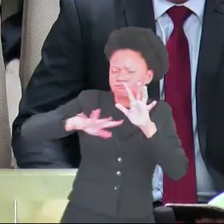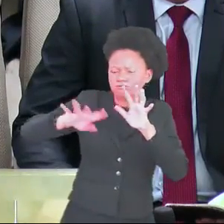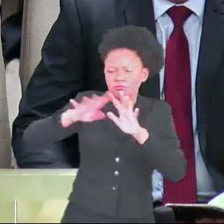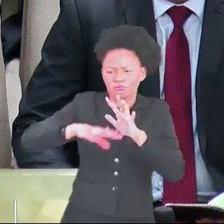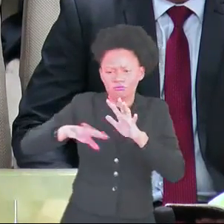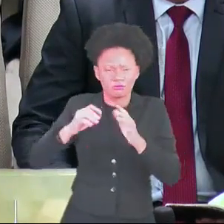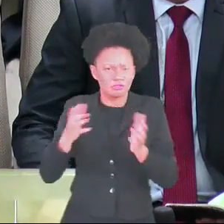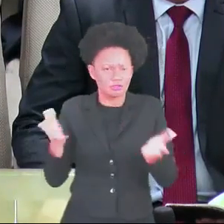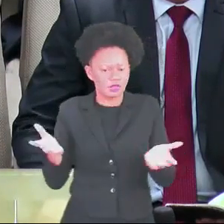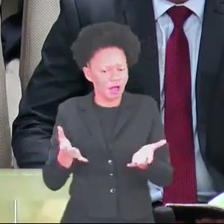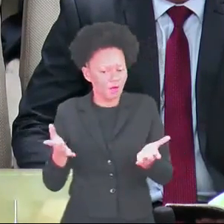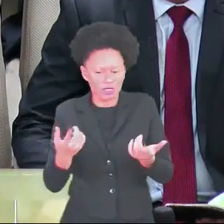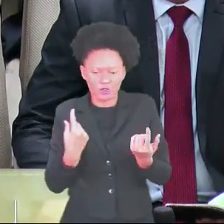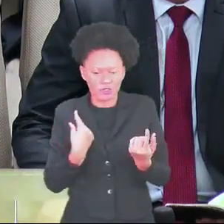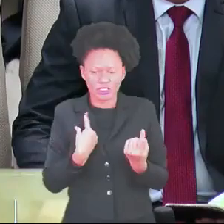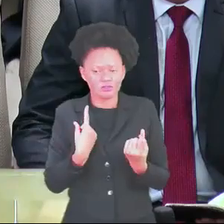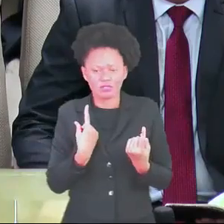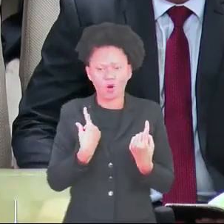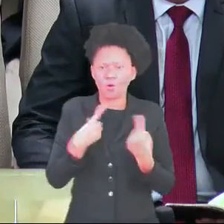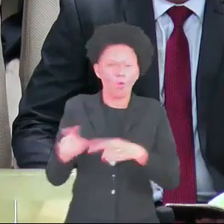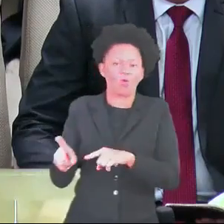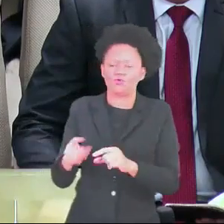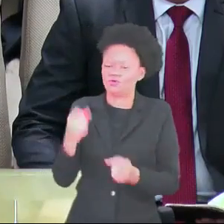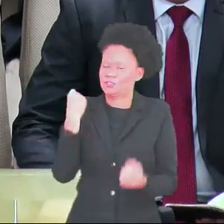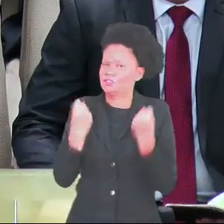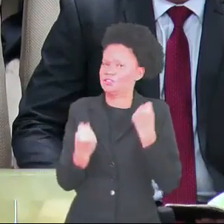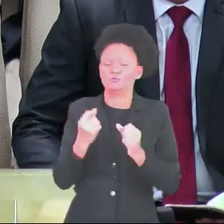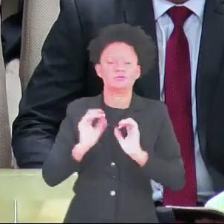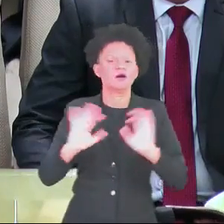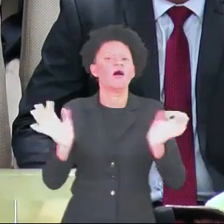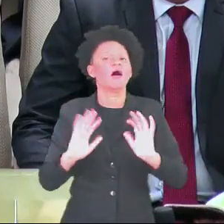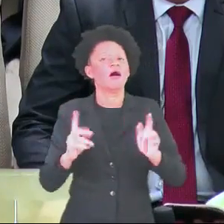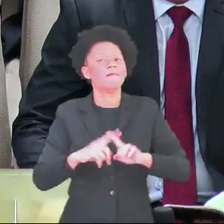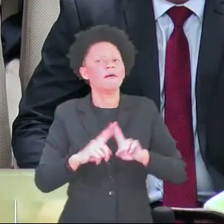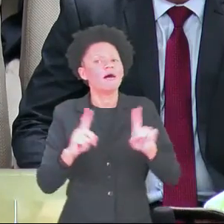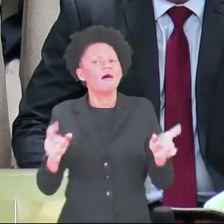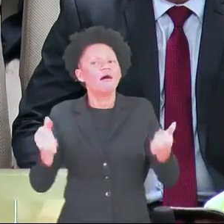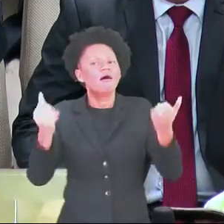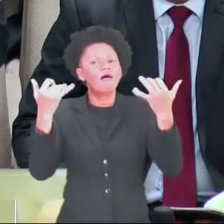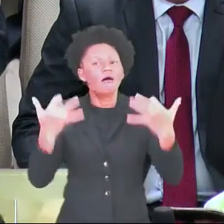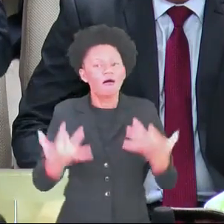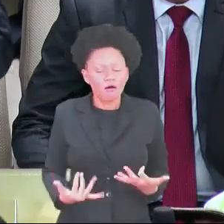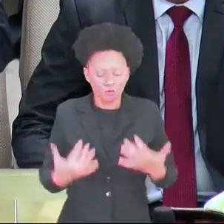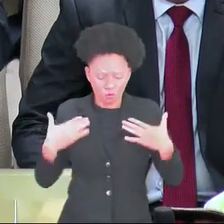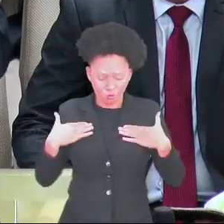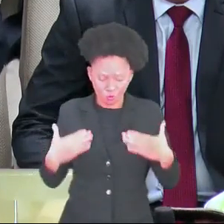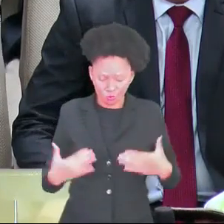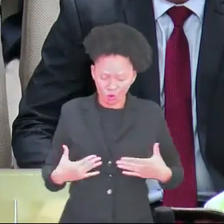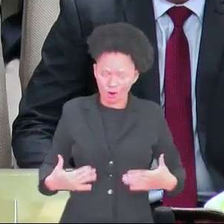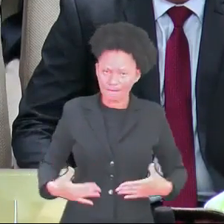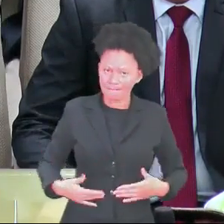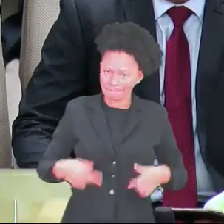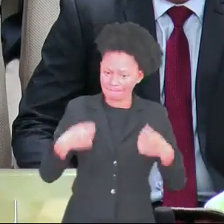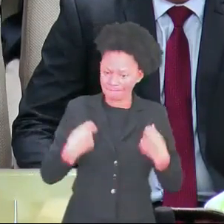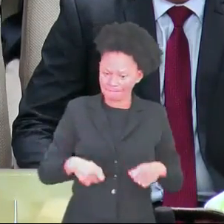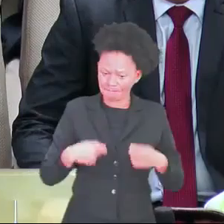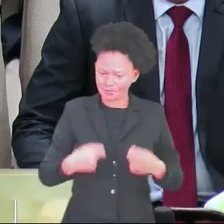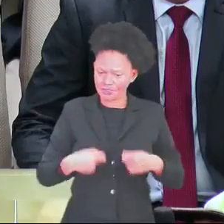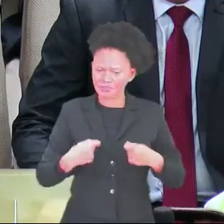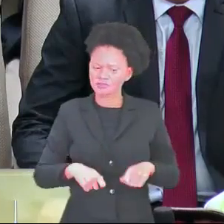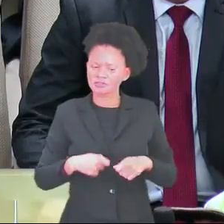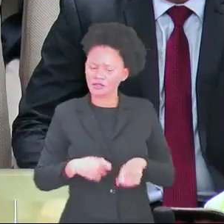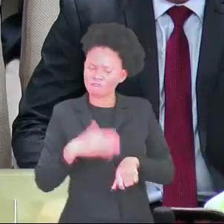contrário à questão dos exercícios, ele estava apenas dizendo que a gente precisava, se o corpo nosso precisava ser